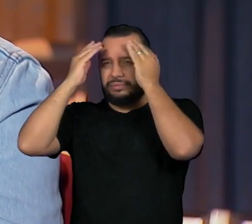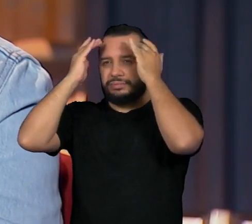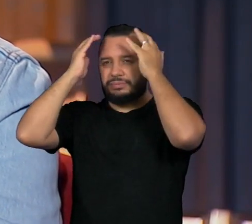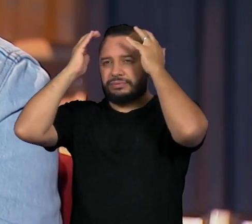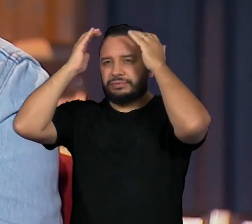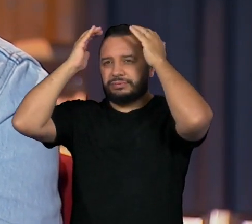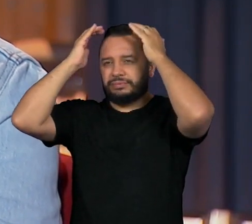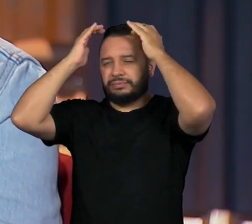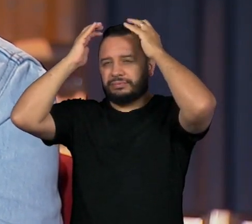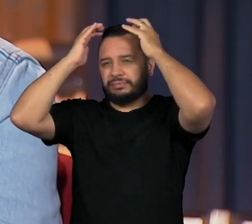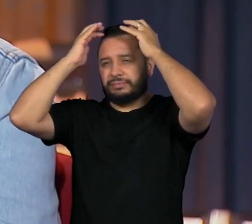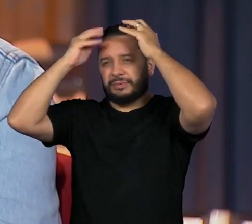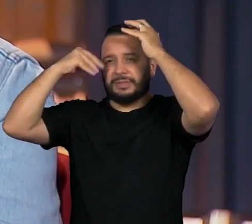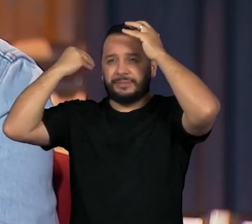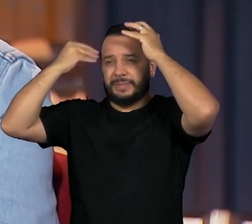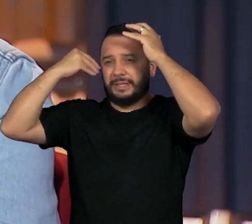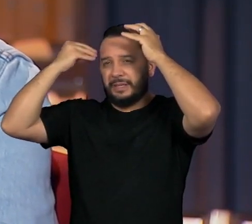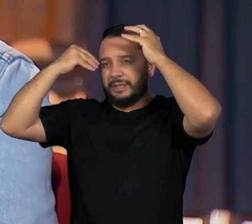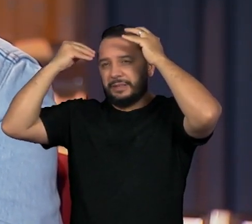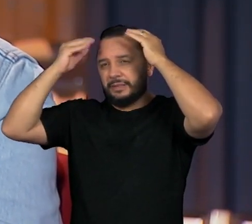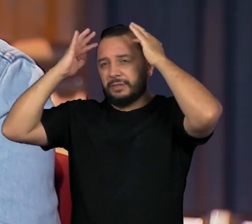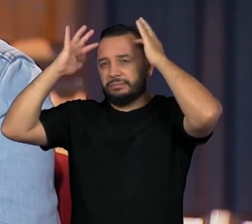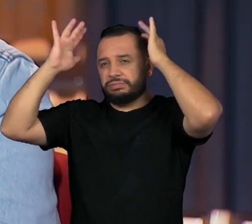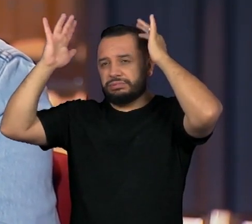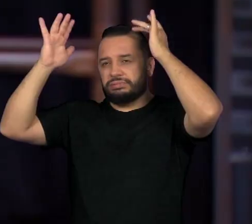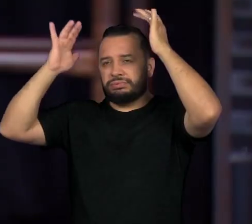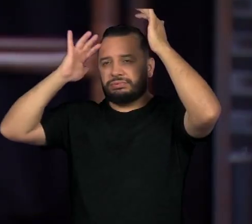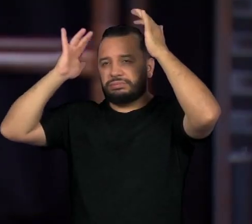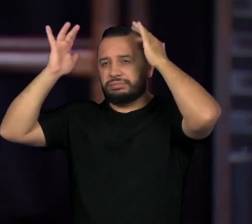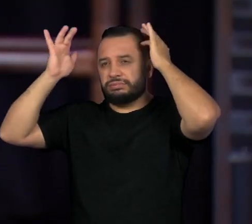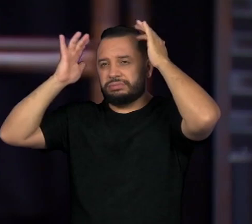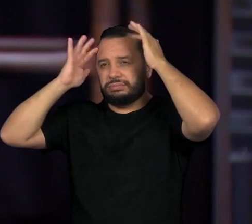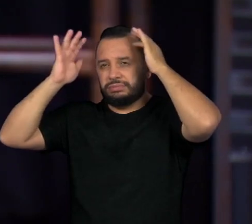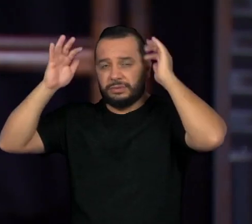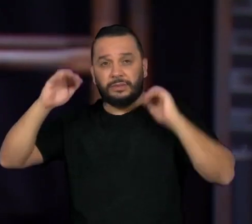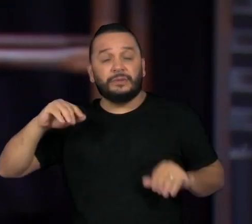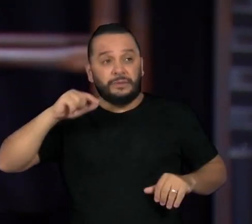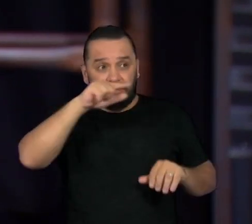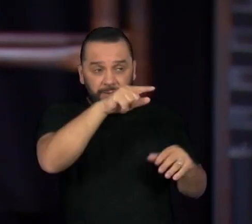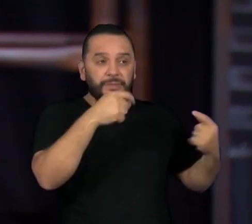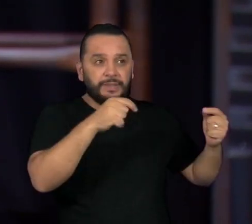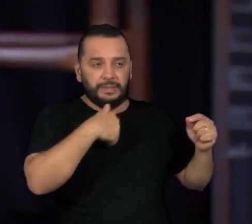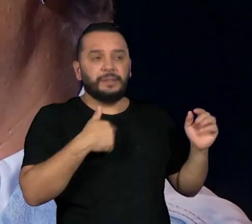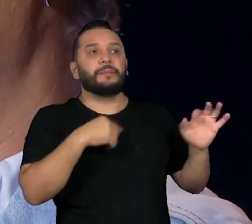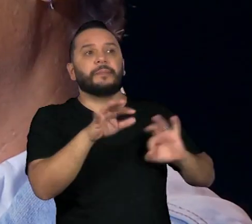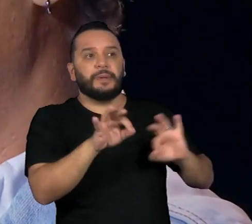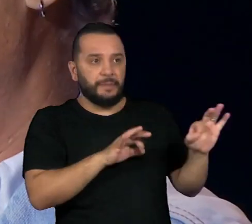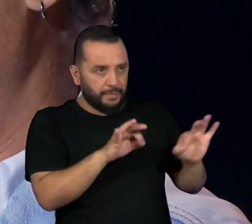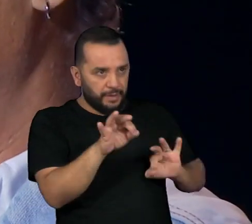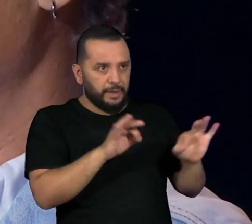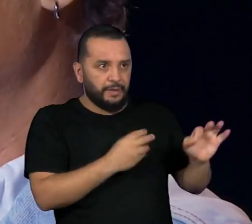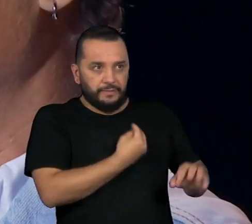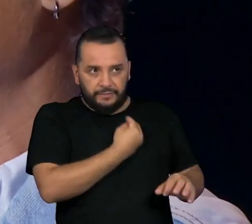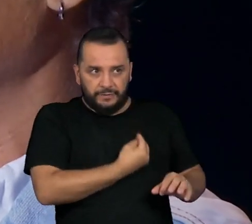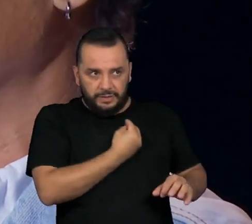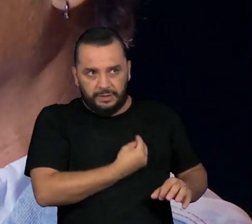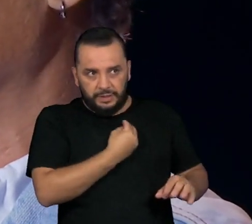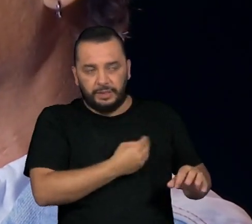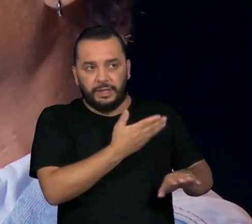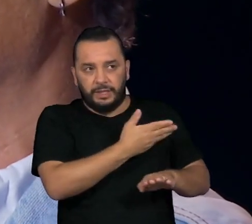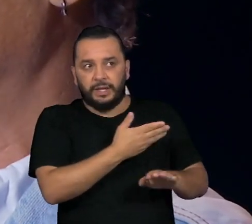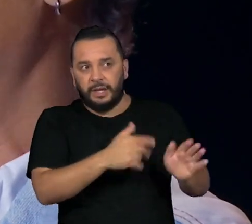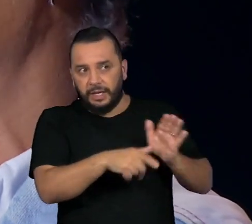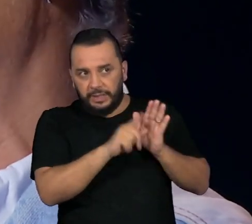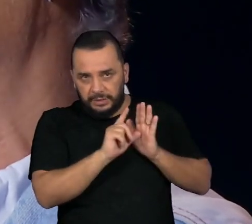uma experiência transcendental no último, assim, que você tem que estar, você tem que estar bem preparado. Isso exige